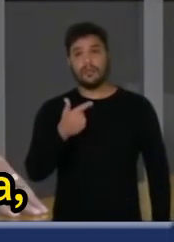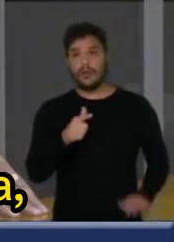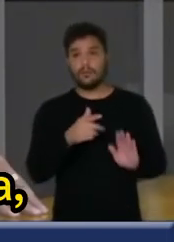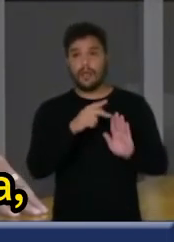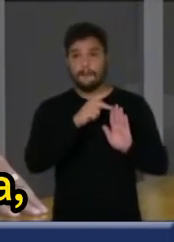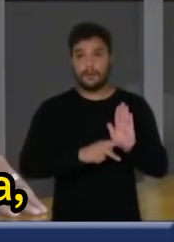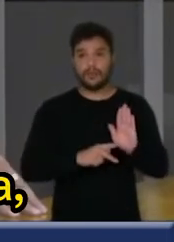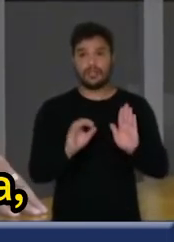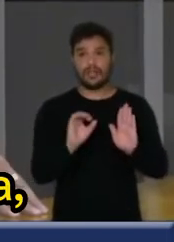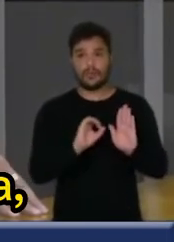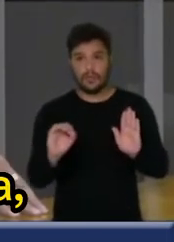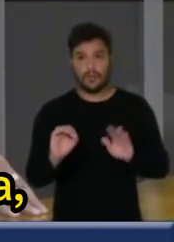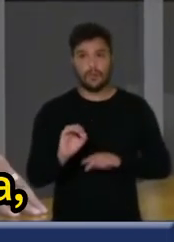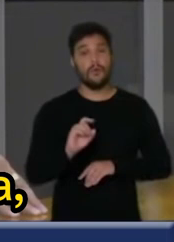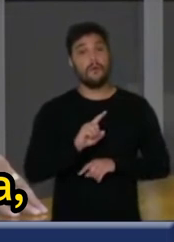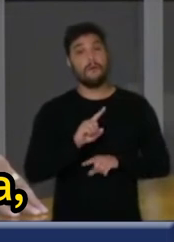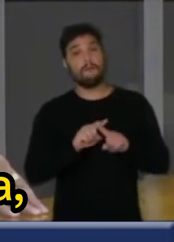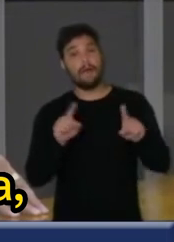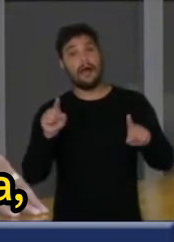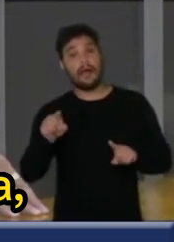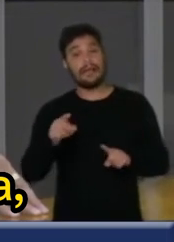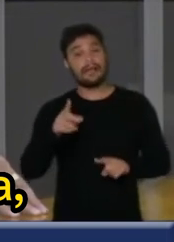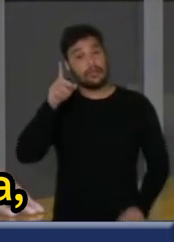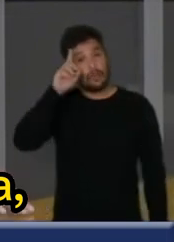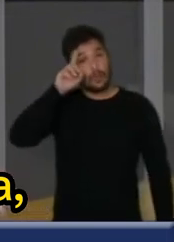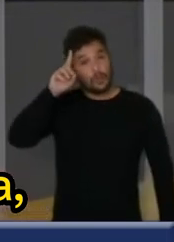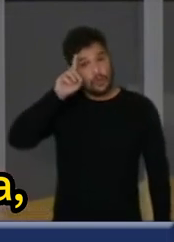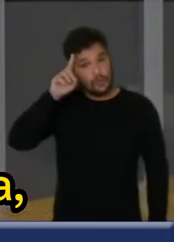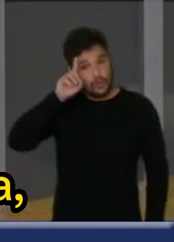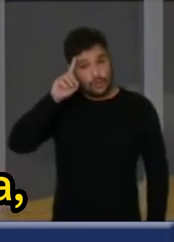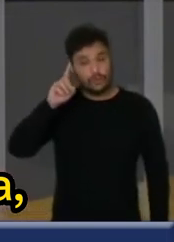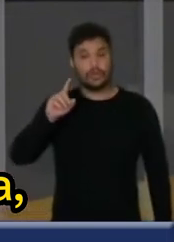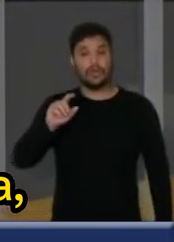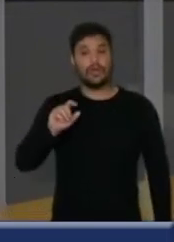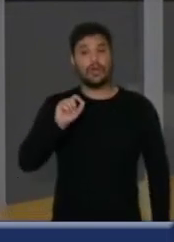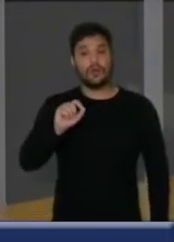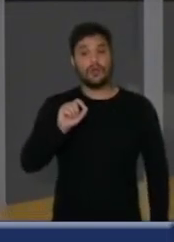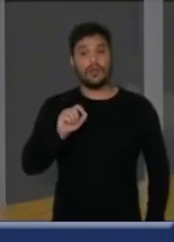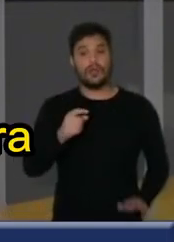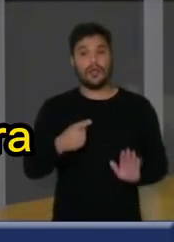mas apresenta todo dia, diariamente, a sua